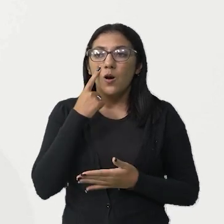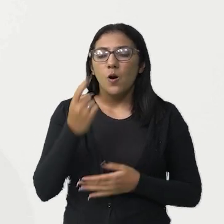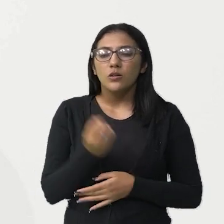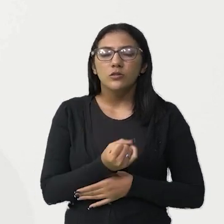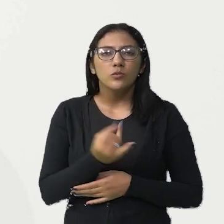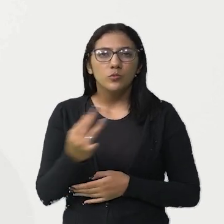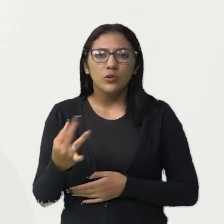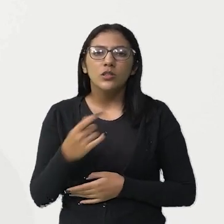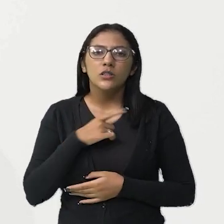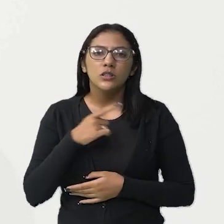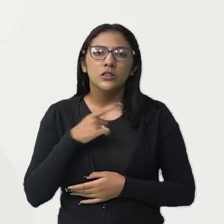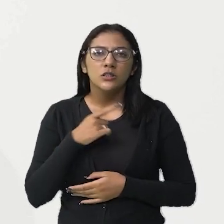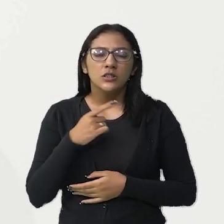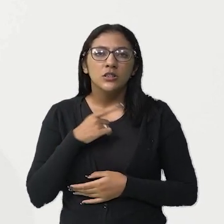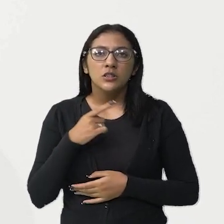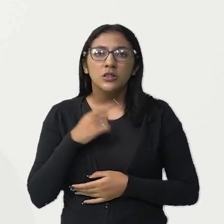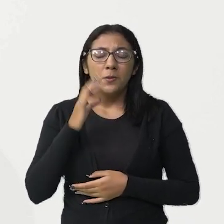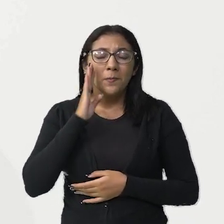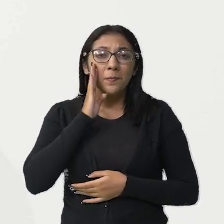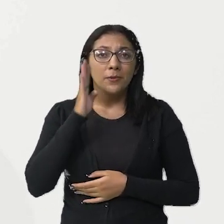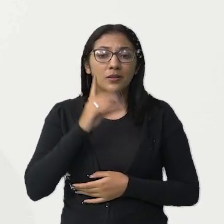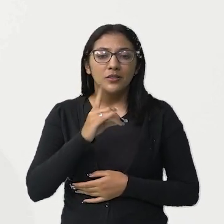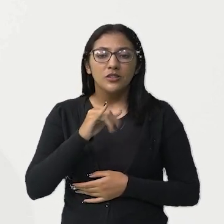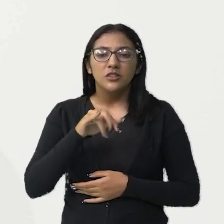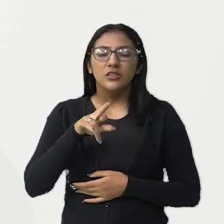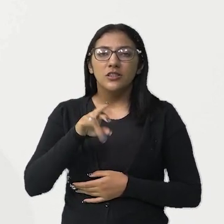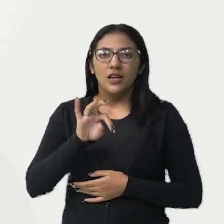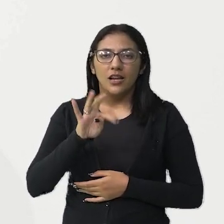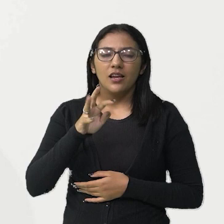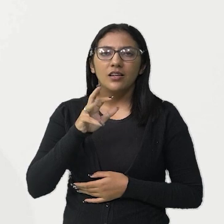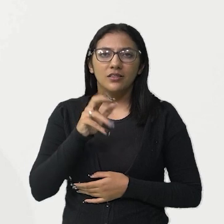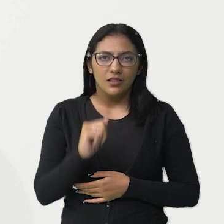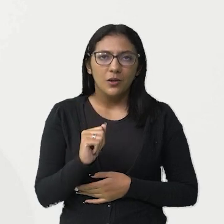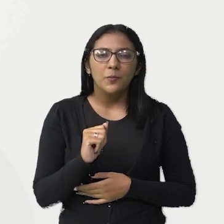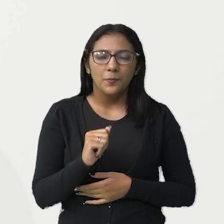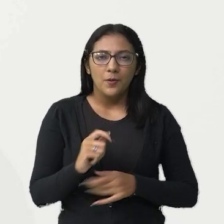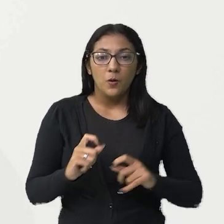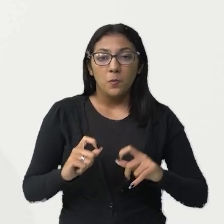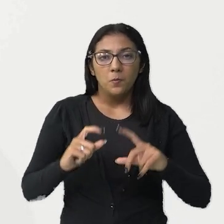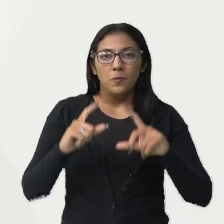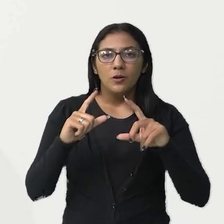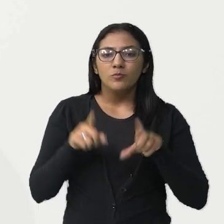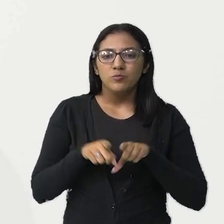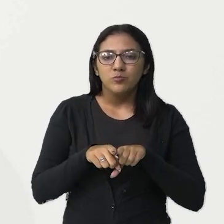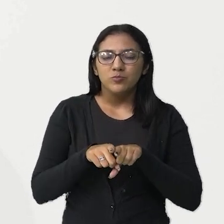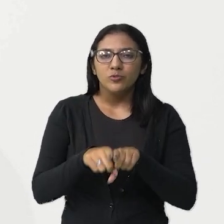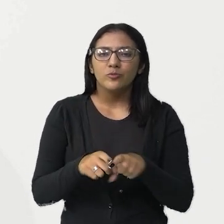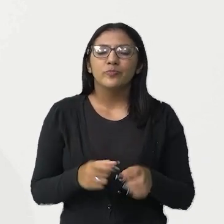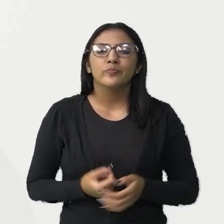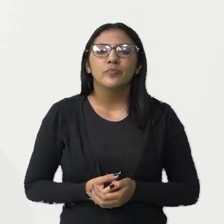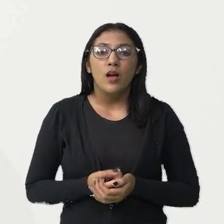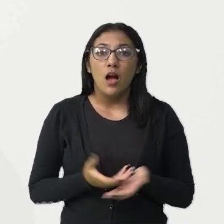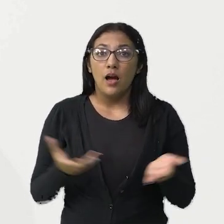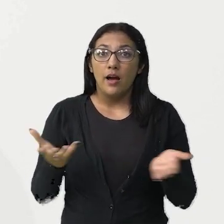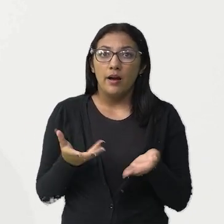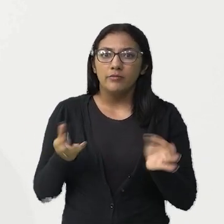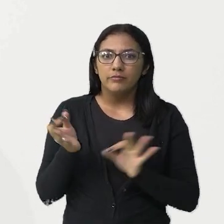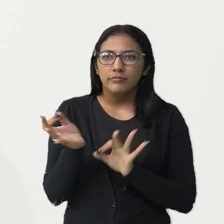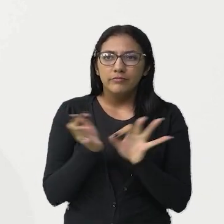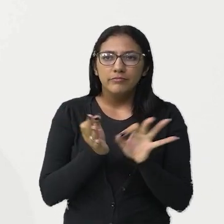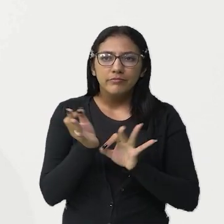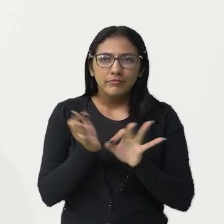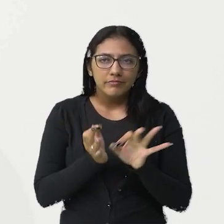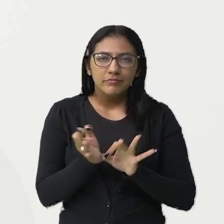grandezas são diretamente proporcionais. Então, a gente vai resolver a partir